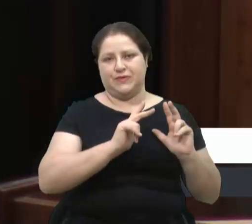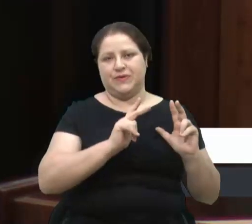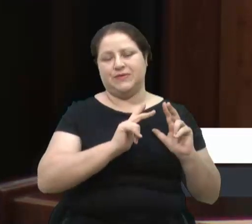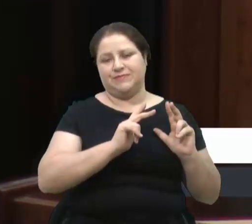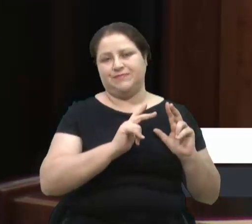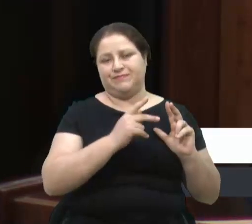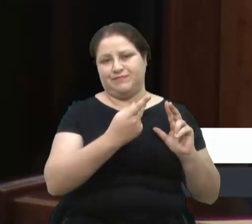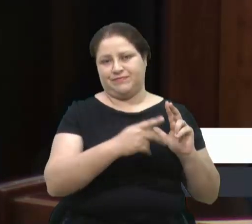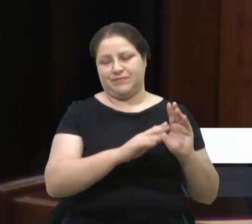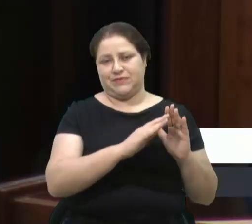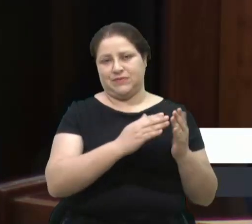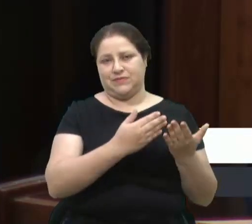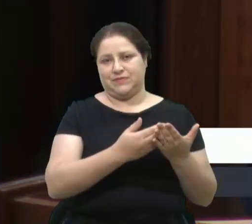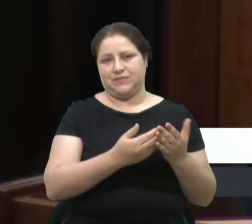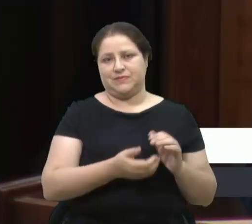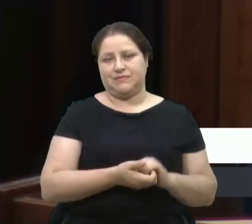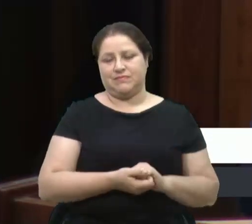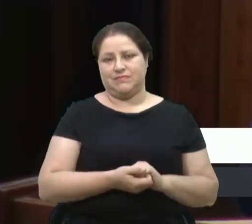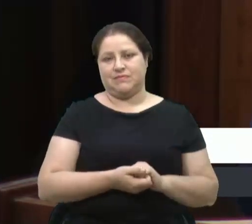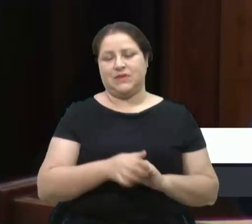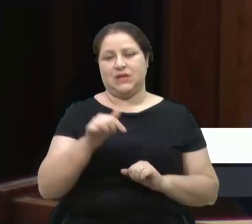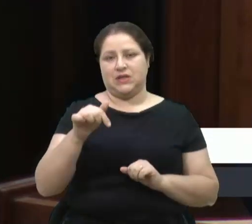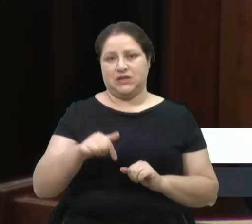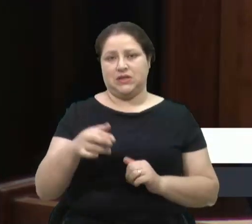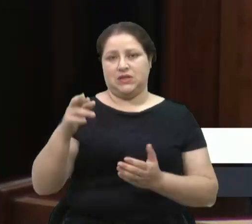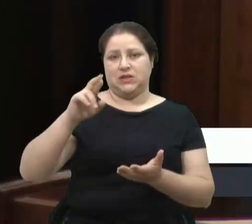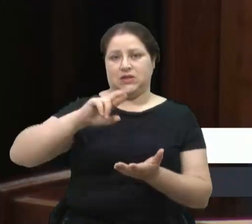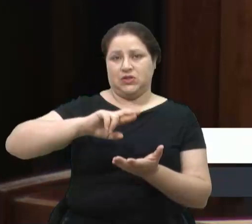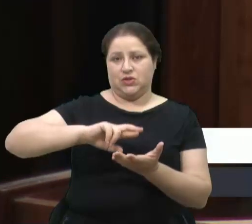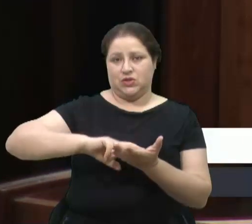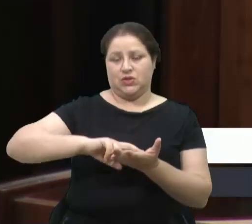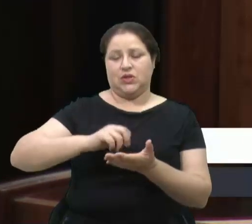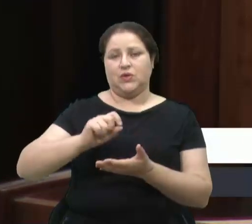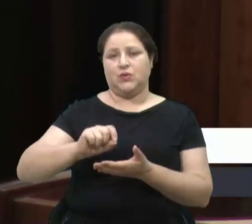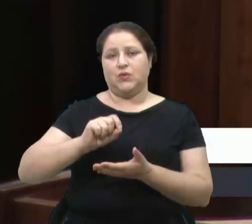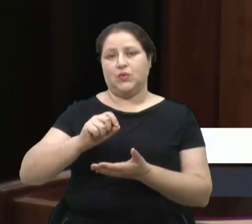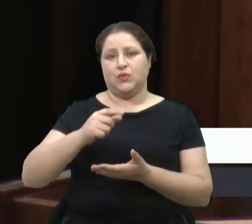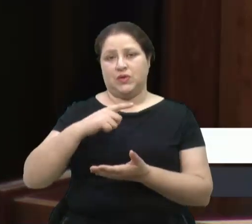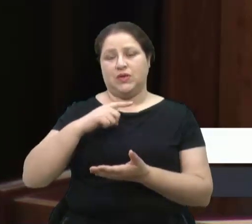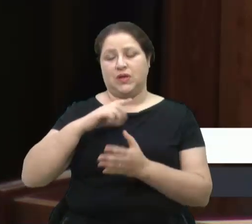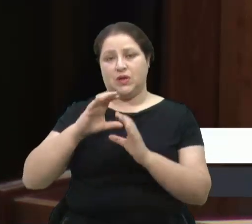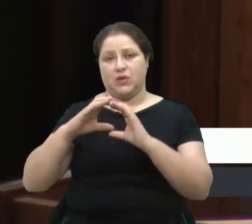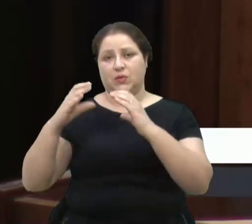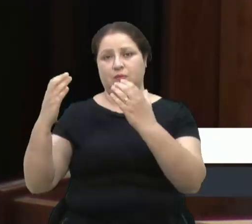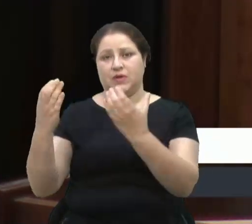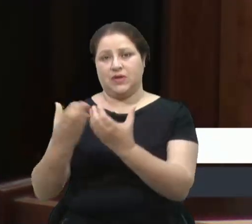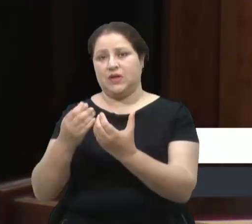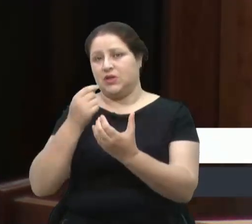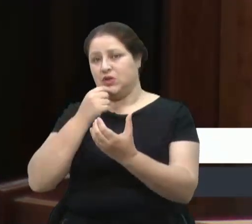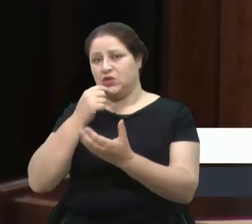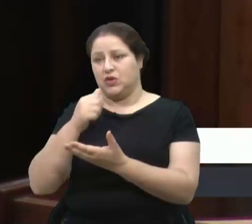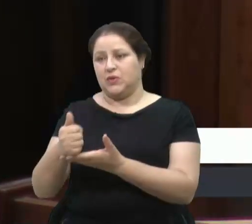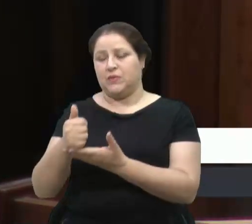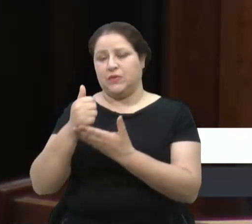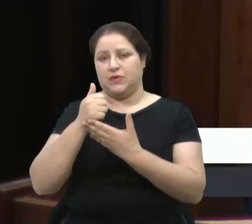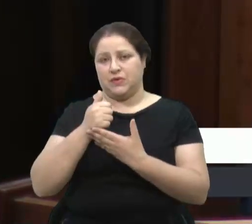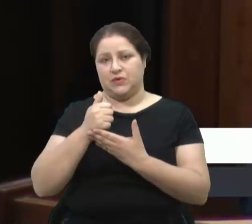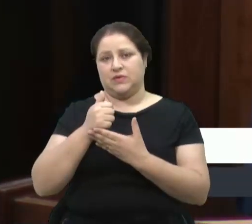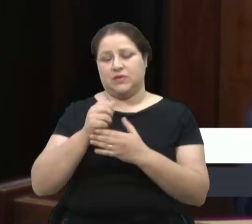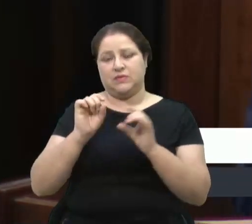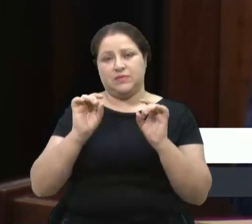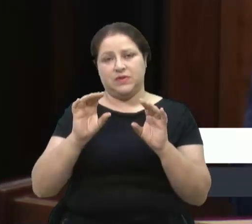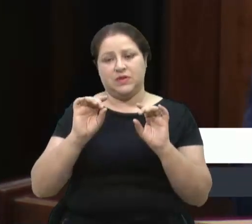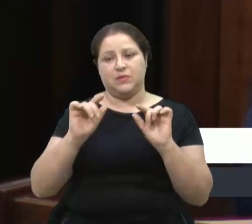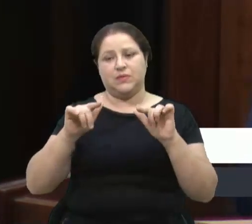aqui também o registro do apoio que nós tivemos da comunidade de Caxias do Sul especialmente da terceira